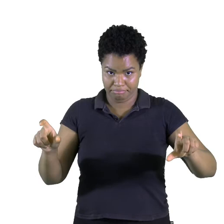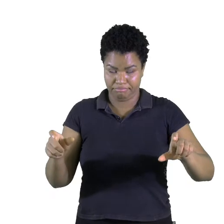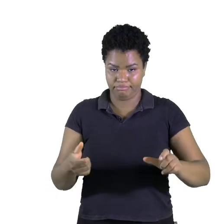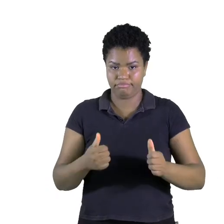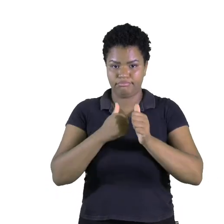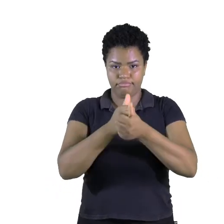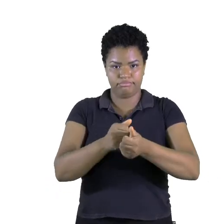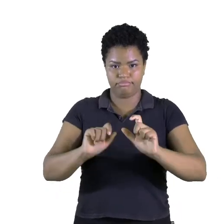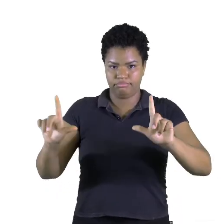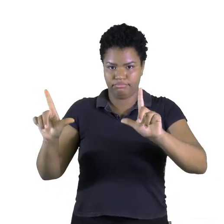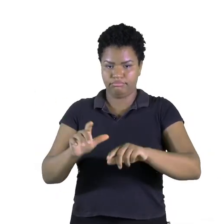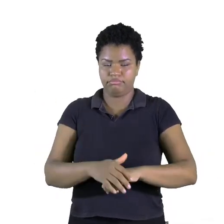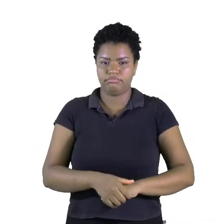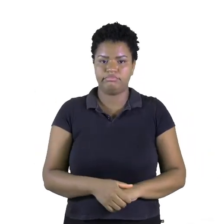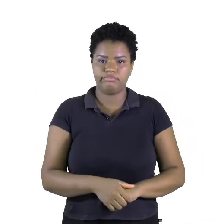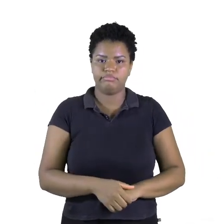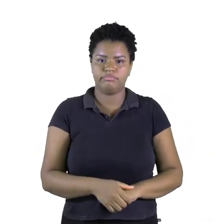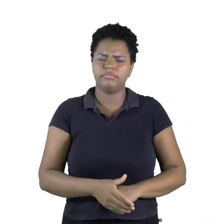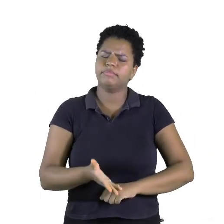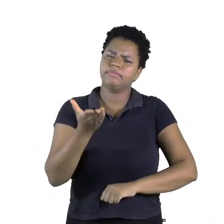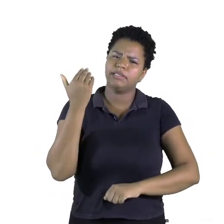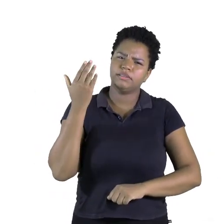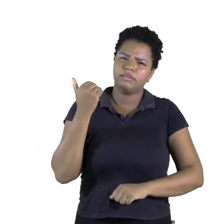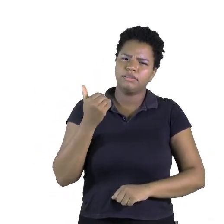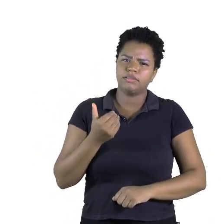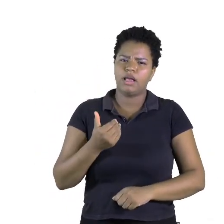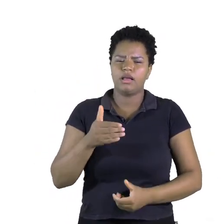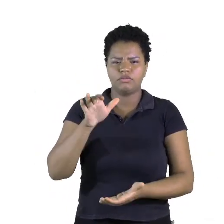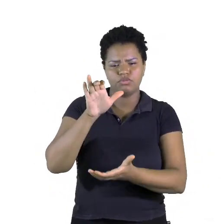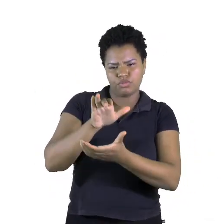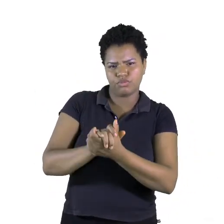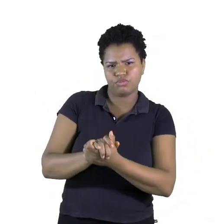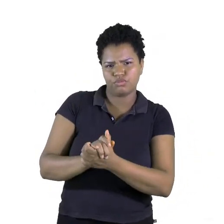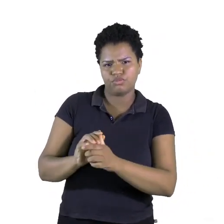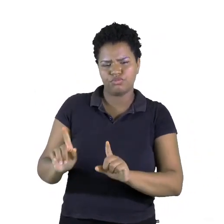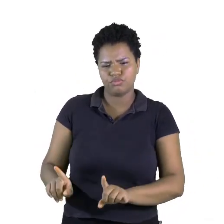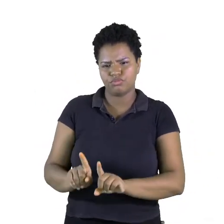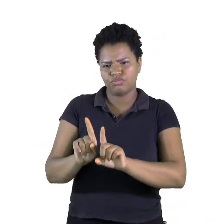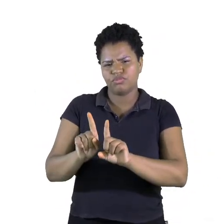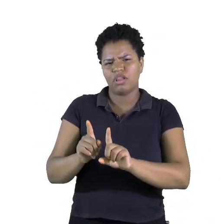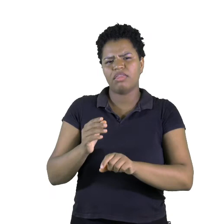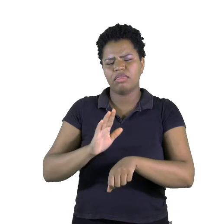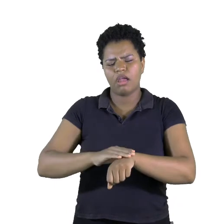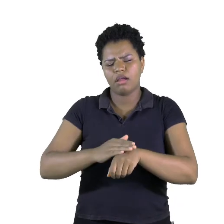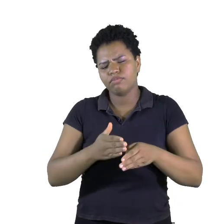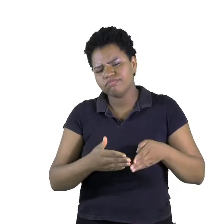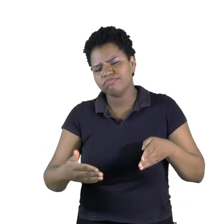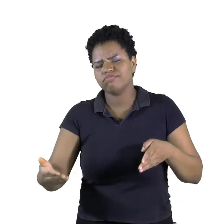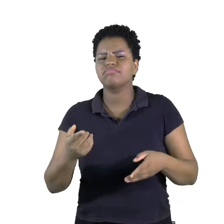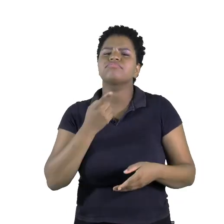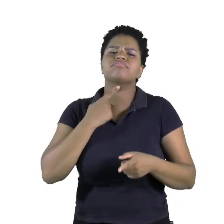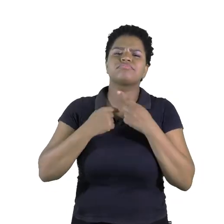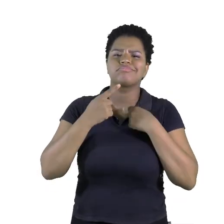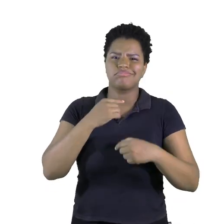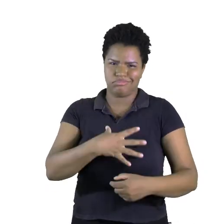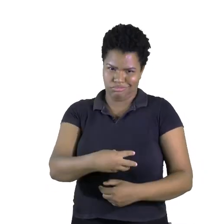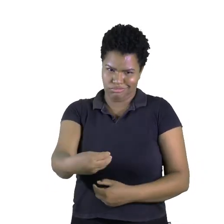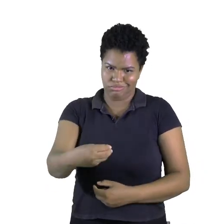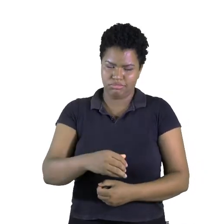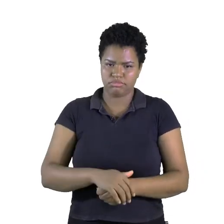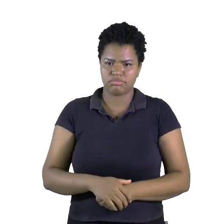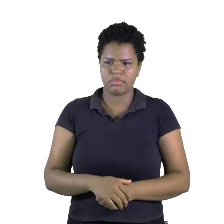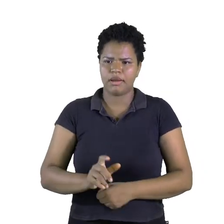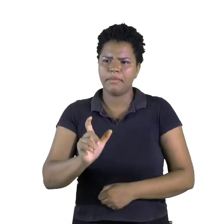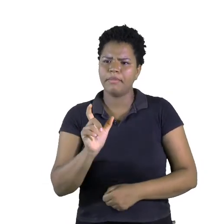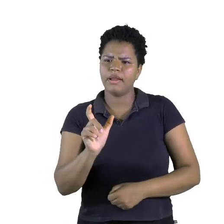tela comigo. Era uma vez um casal que durante muito tempo desejava ter um filho. Qual que dessas palavrinhas que